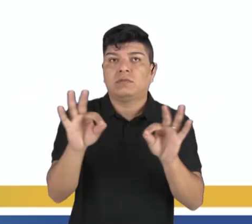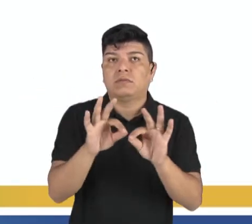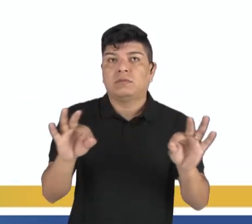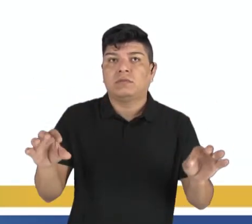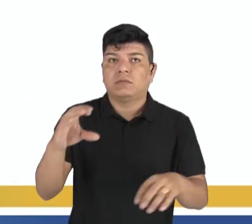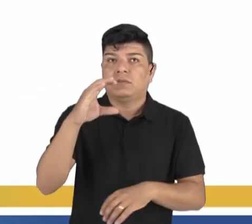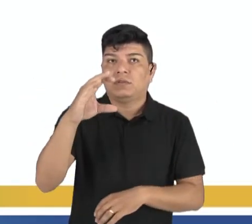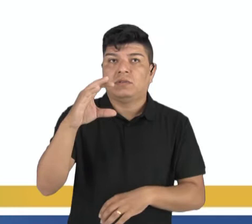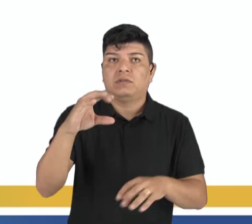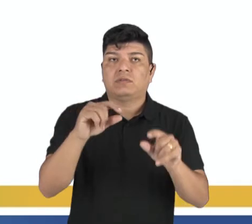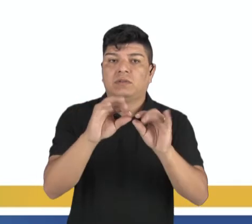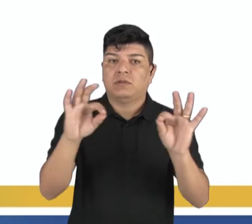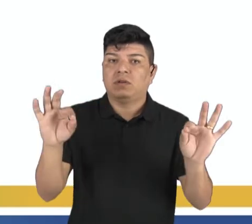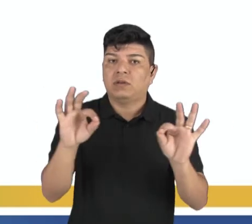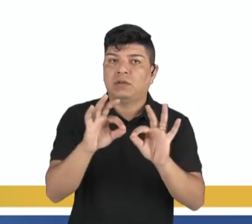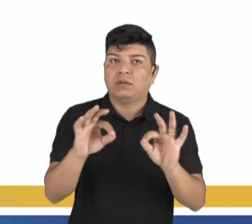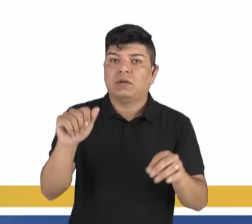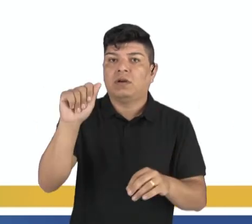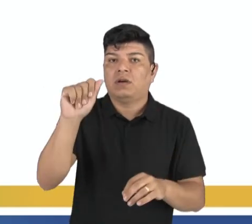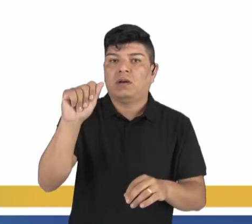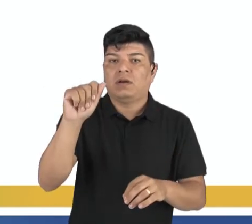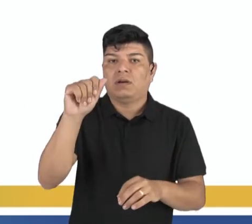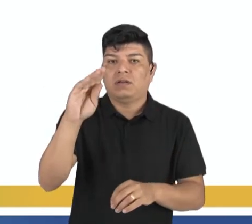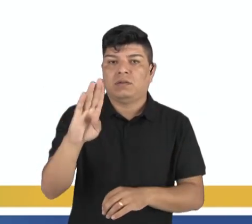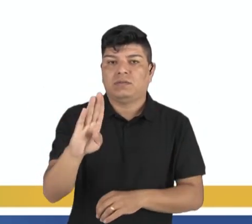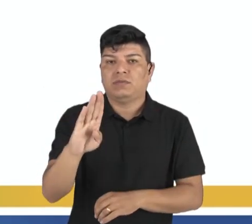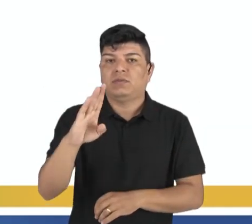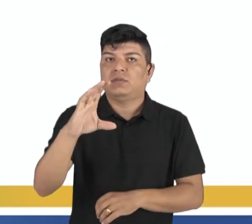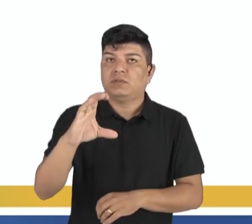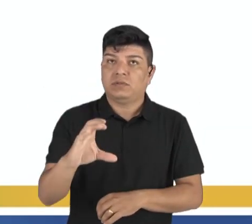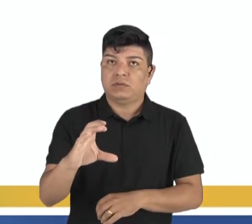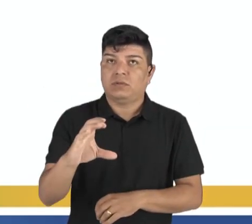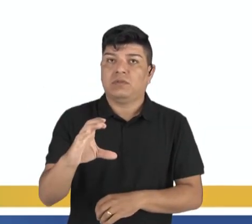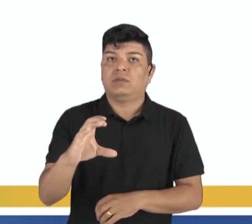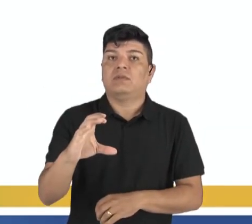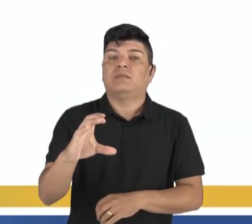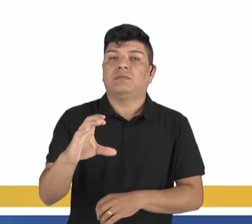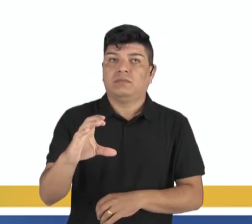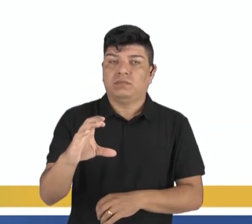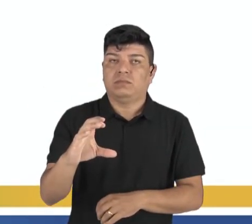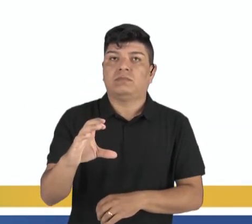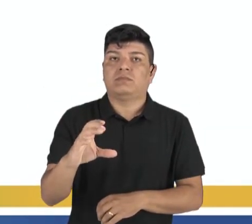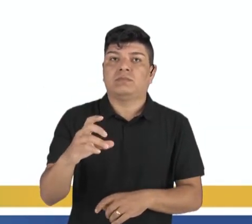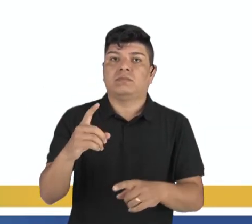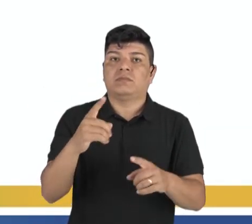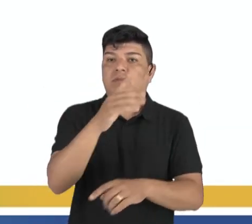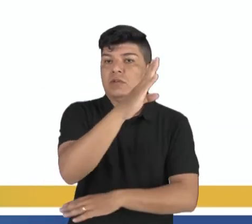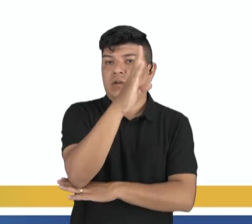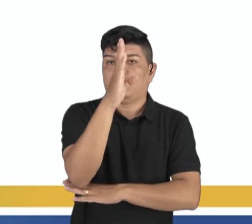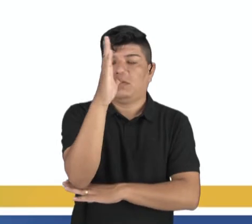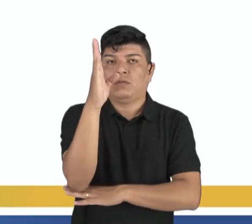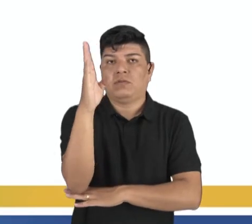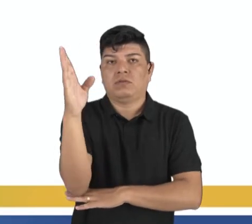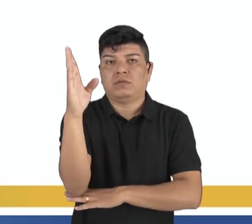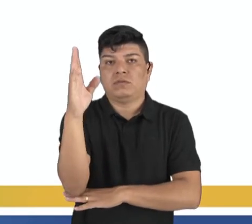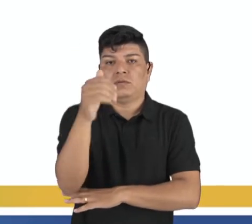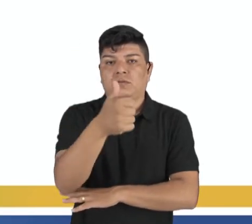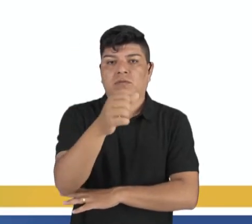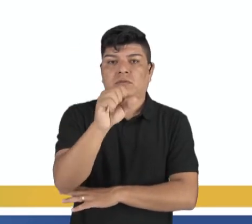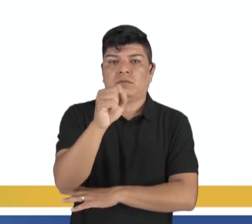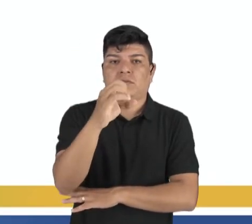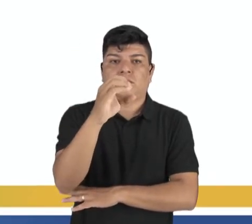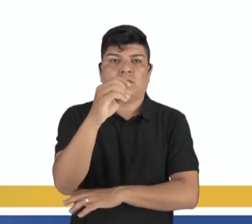ele foi obtido do Triângulo a linha bellinha você linha por meio de um giro no sentido horário de